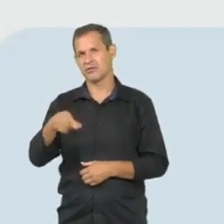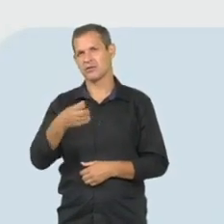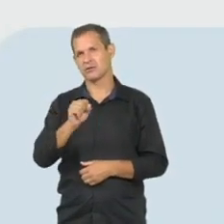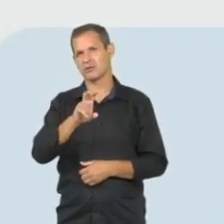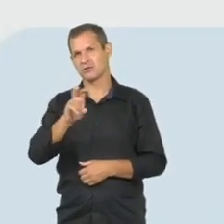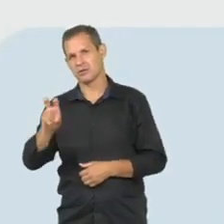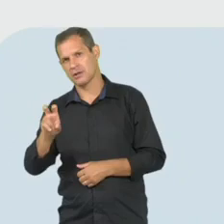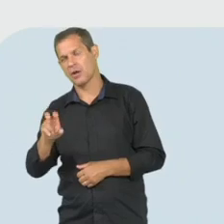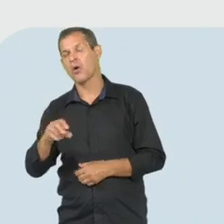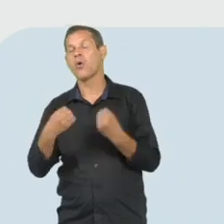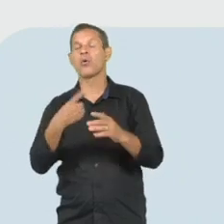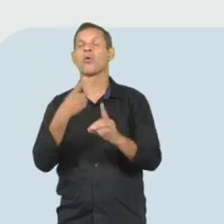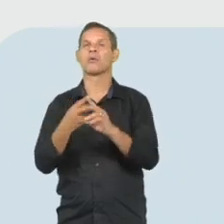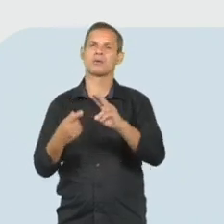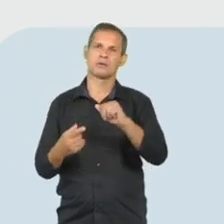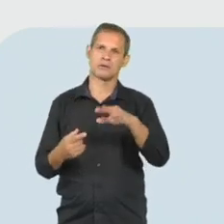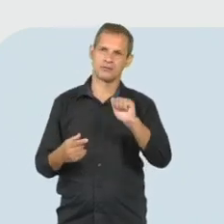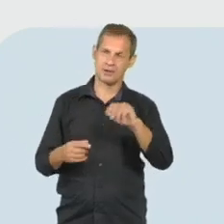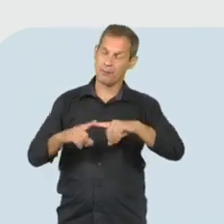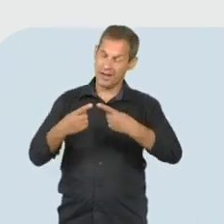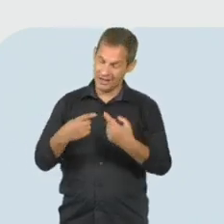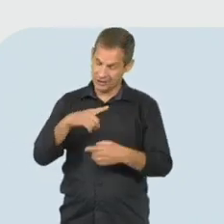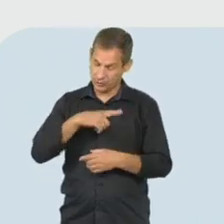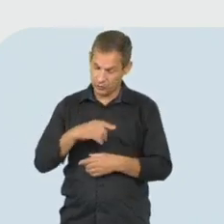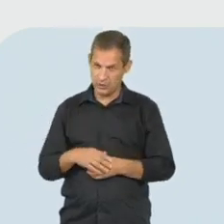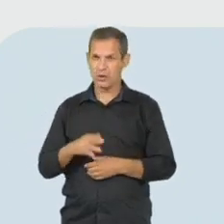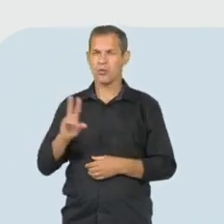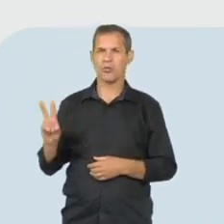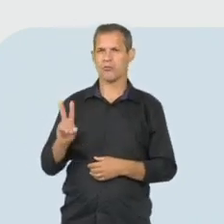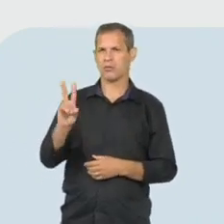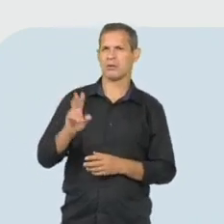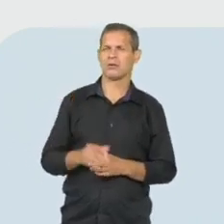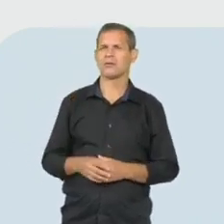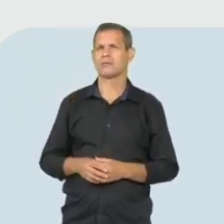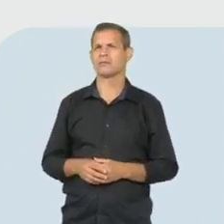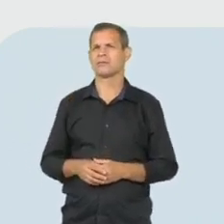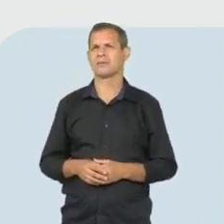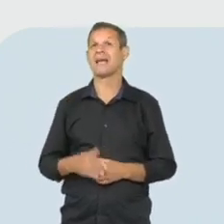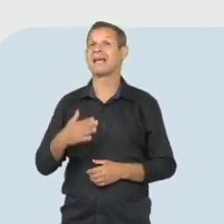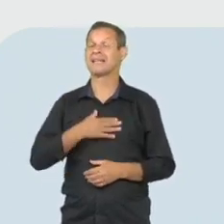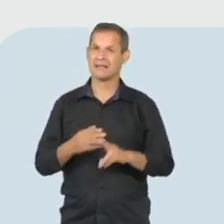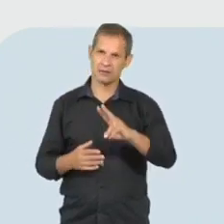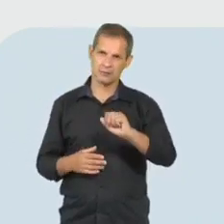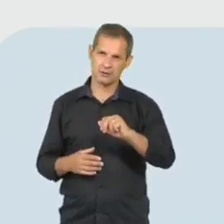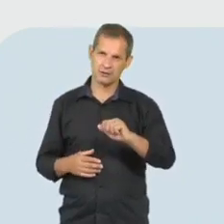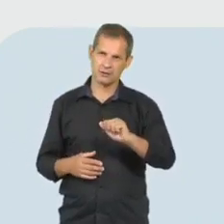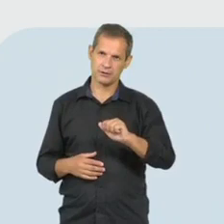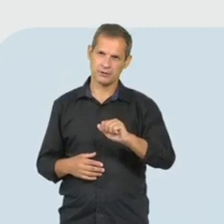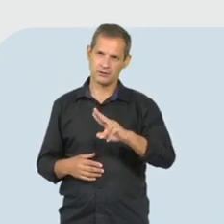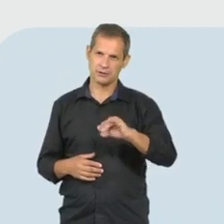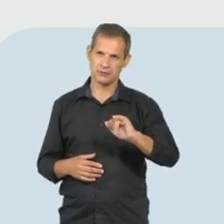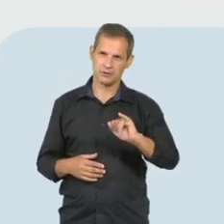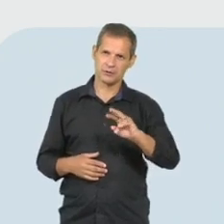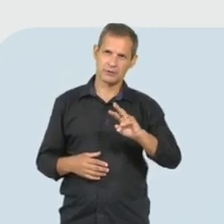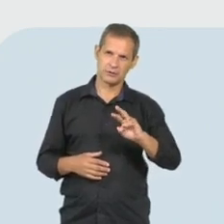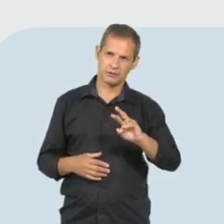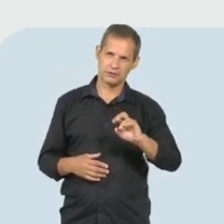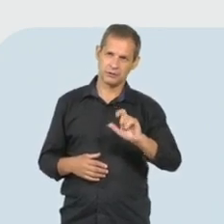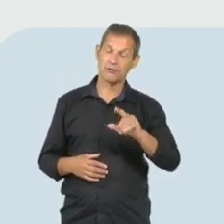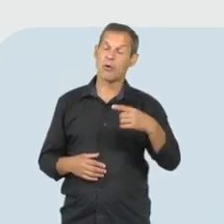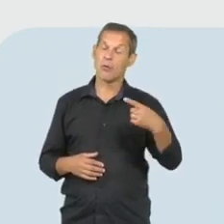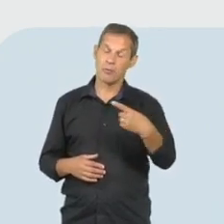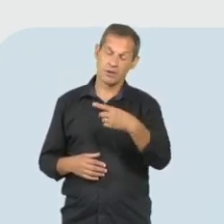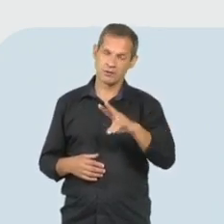172,85. Como encontrei a variância? Eu peguei lá o meu valor da minha variável, menos a variável